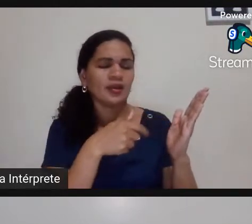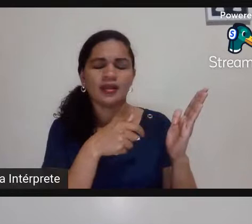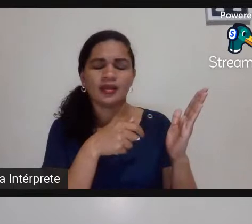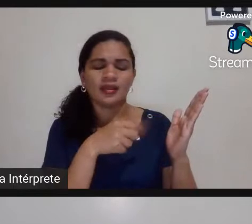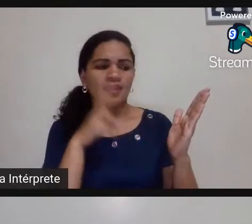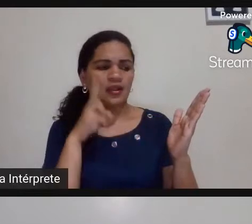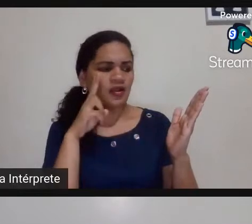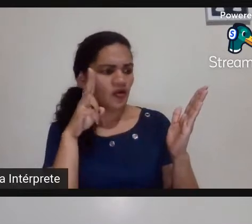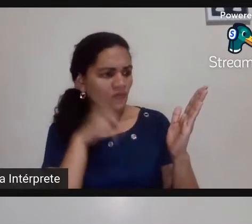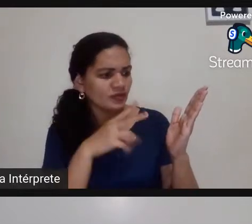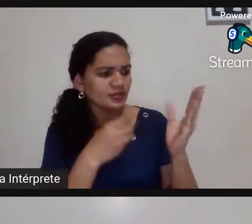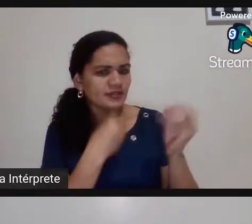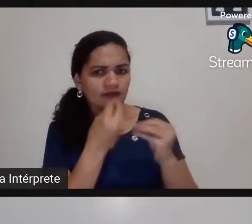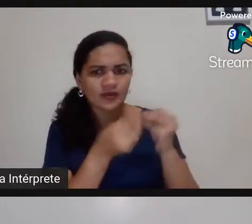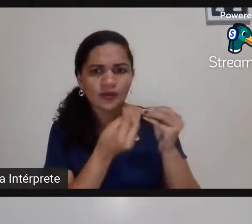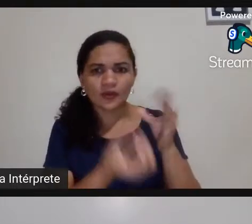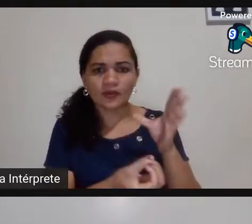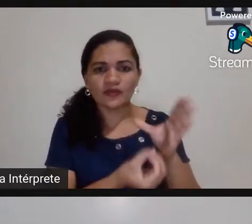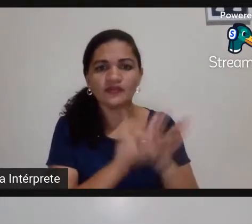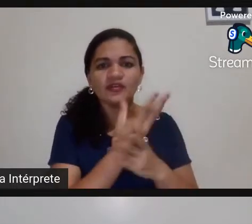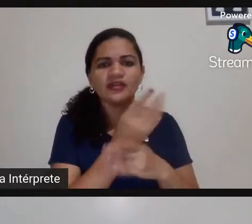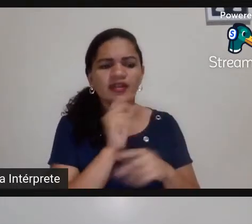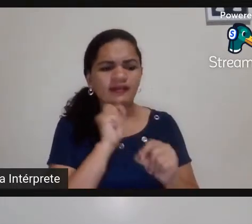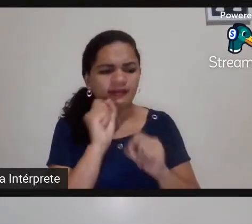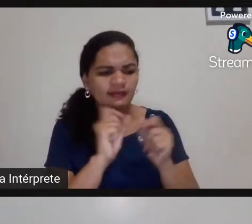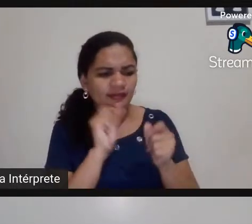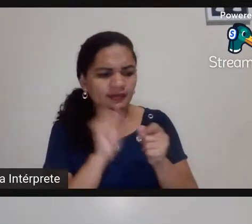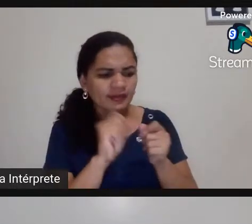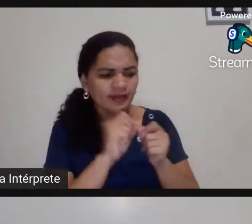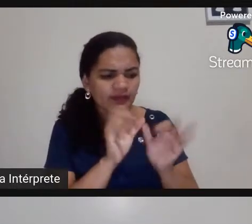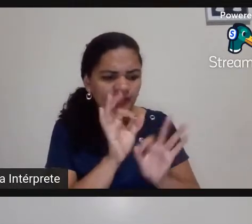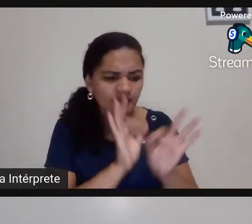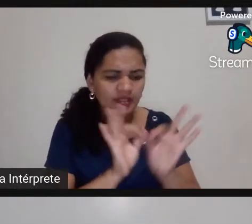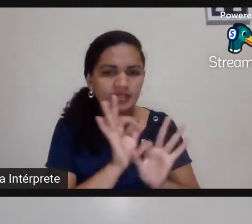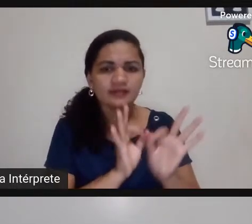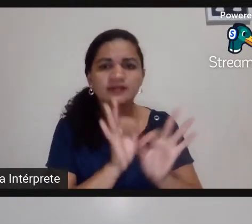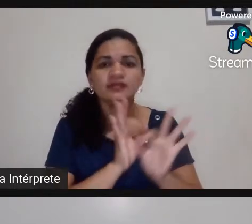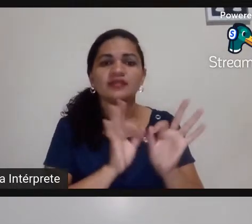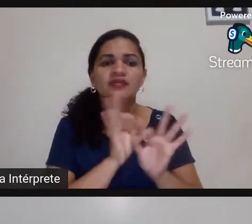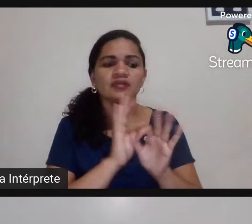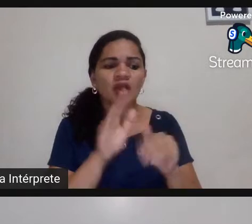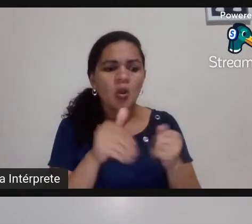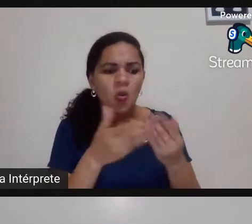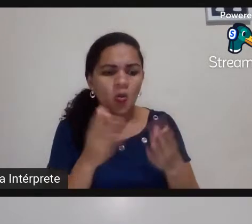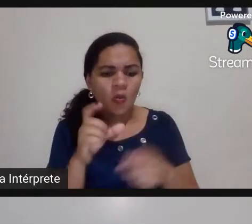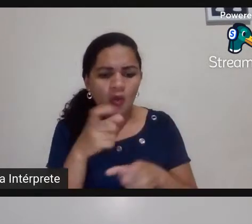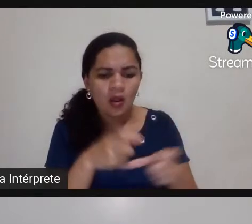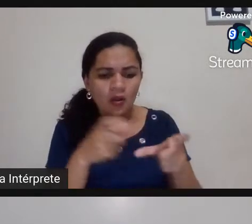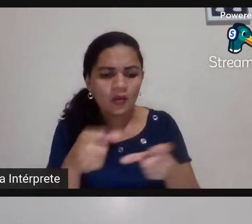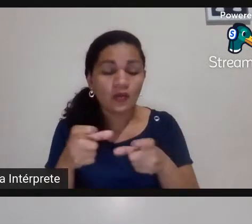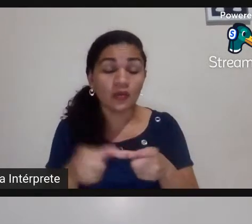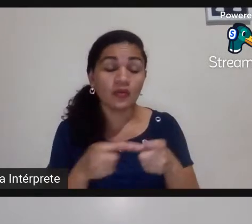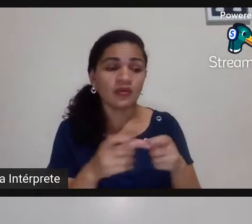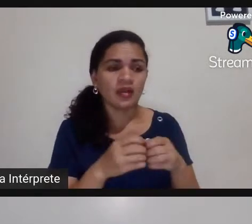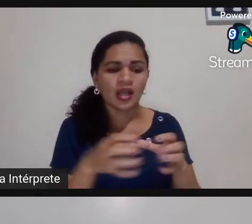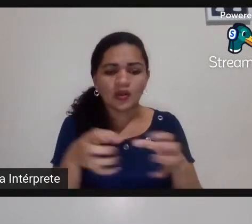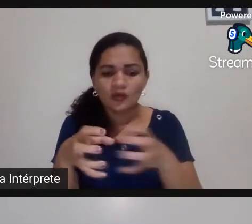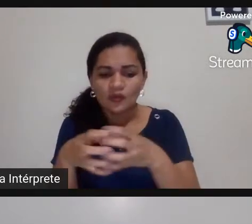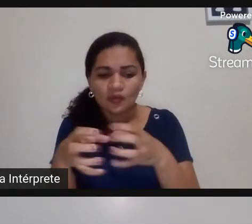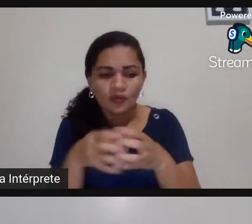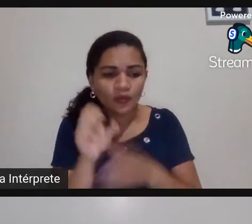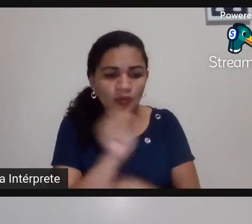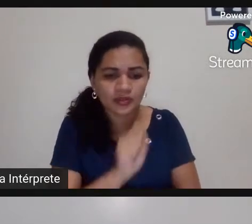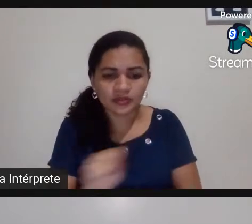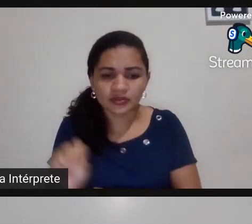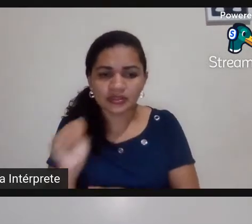passou como foi feito quem fez né onde foi feito em qual cidade foi por uma associação foi